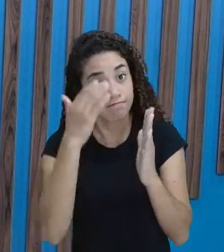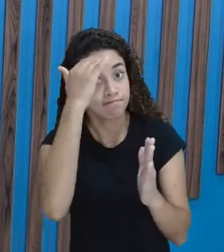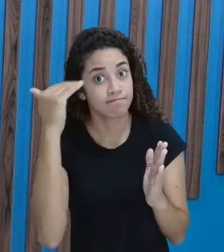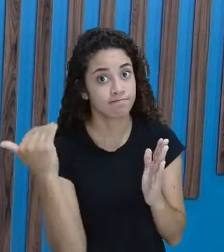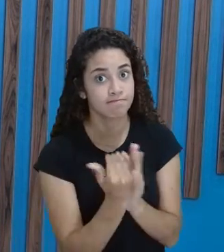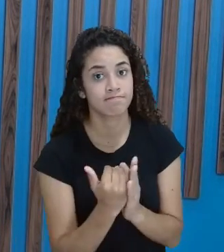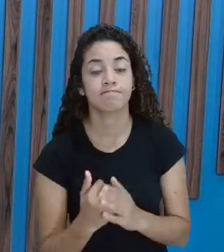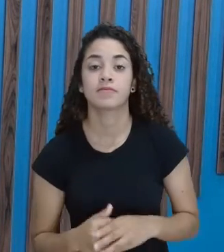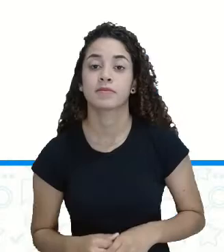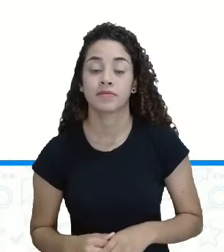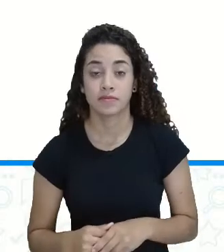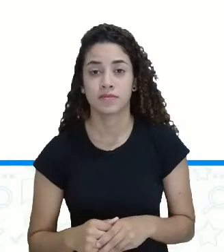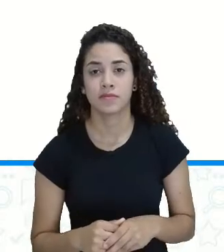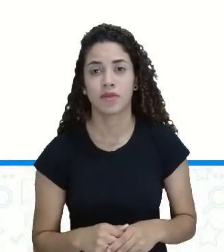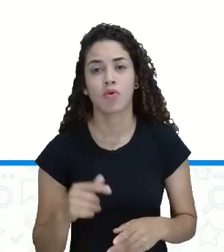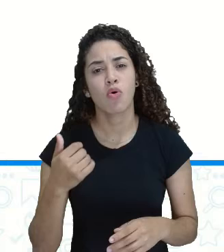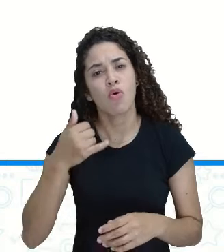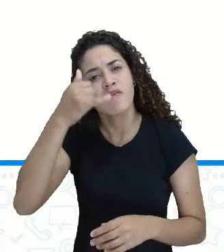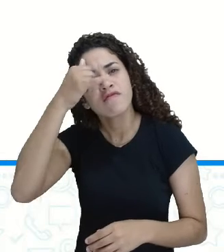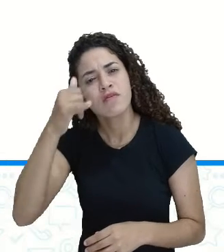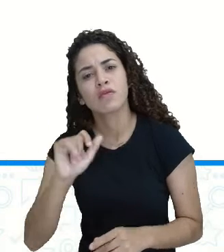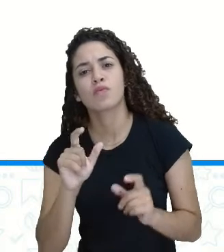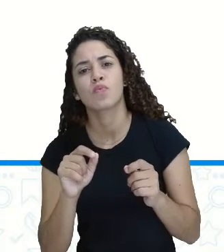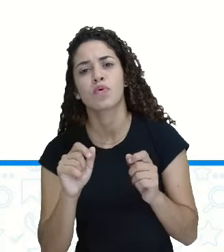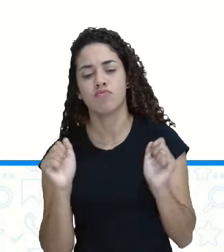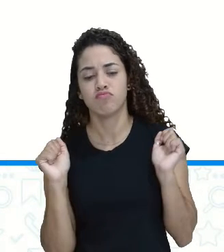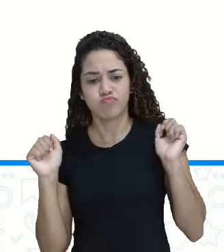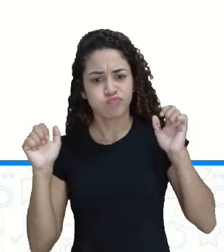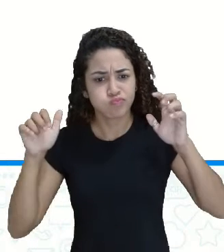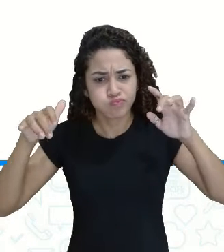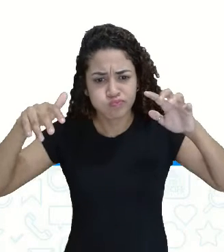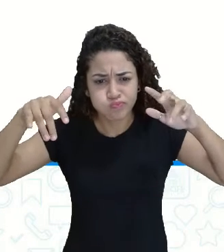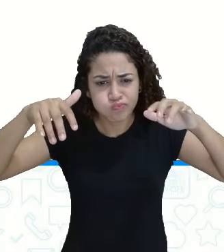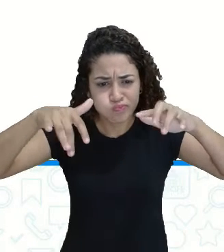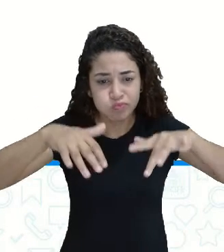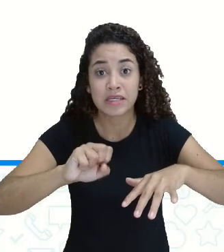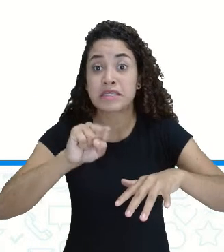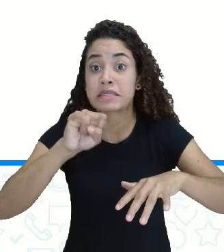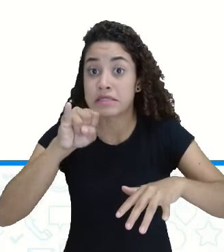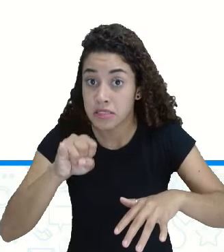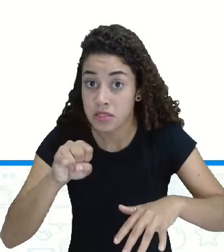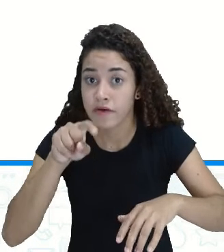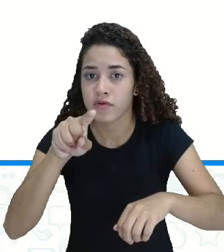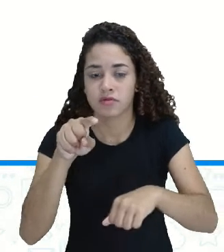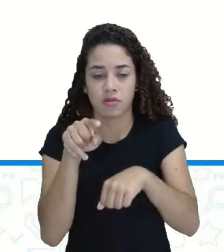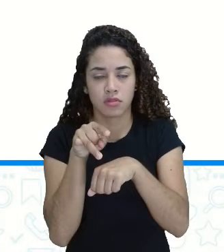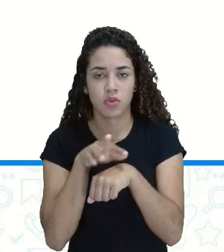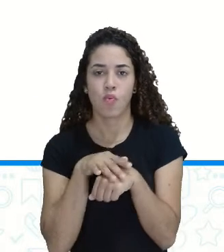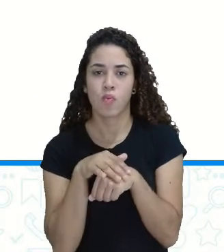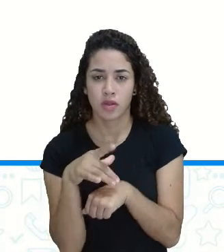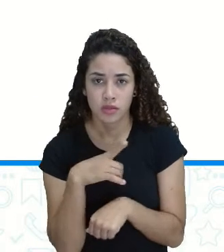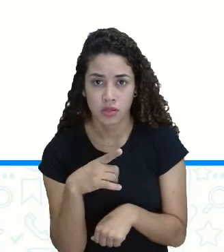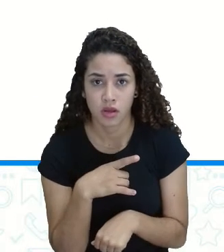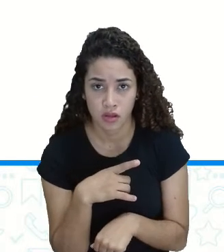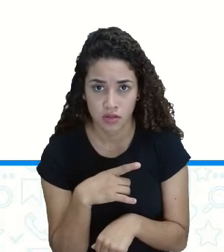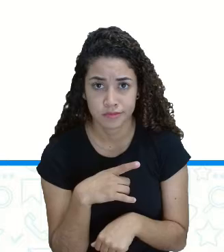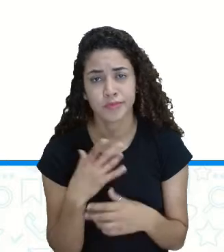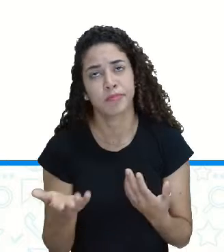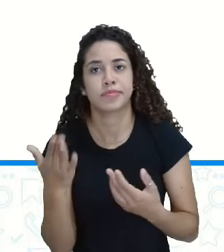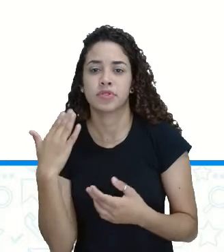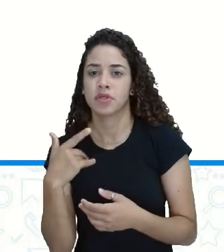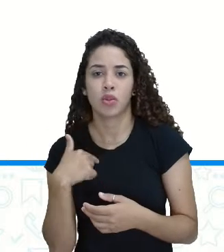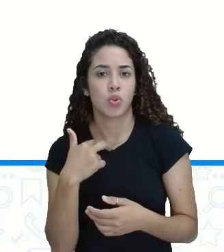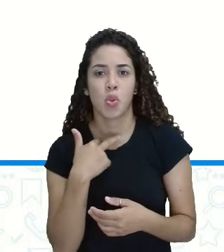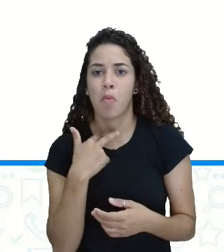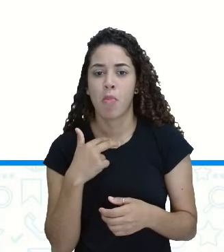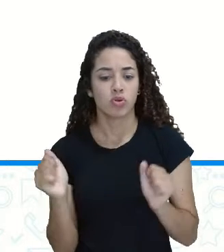outra? Olha aí. Evitar aglomerações se estiver doente. Quer dizer, a gente não podia se aglomerar de jeito nenhum.